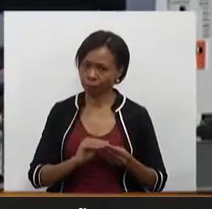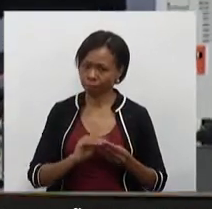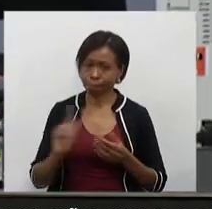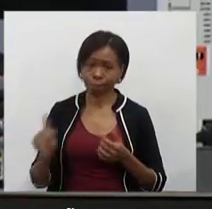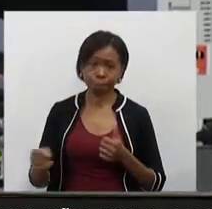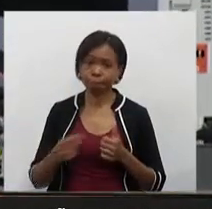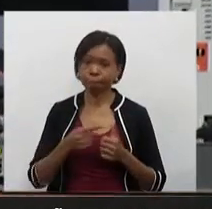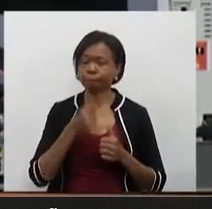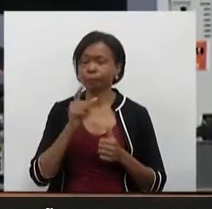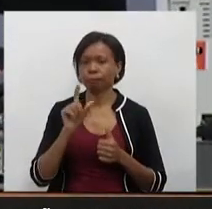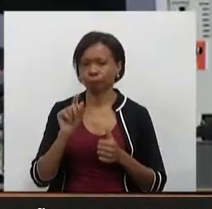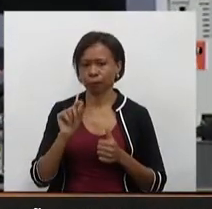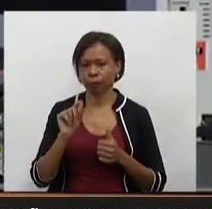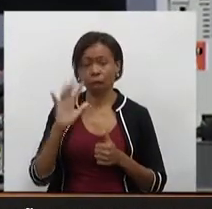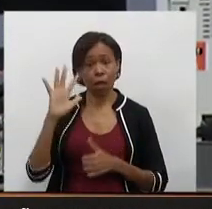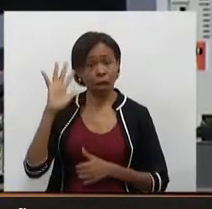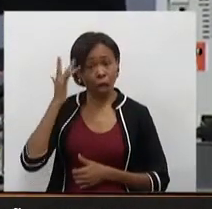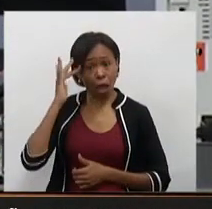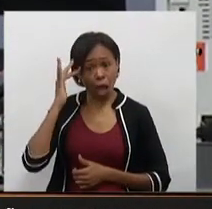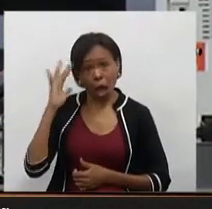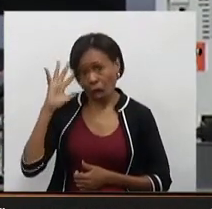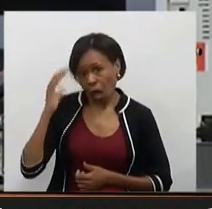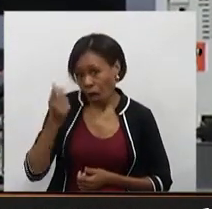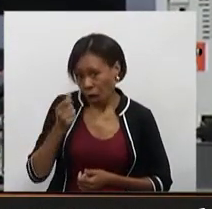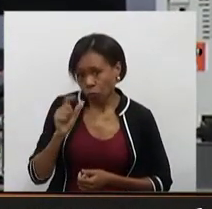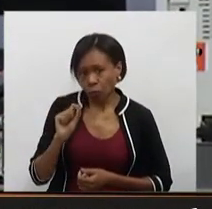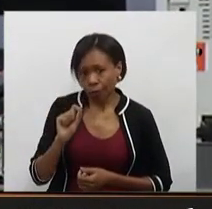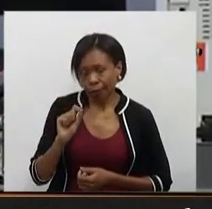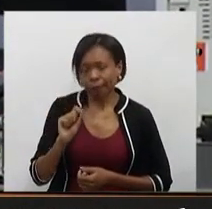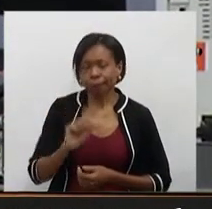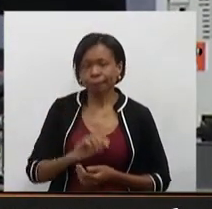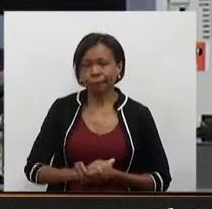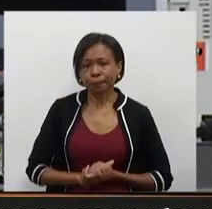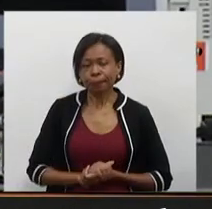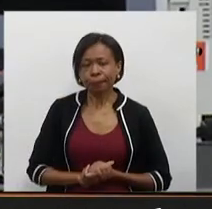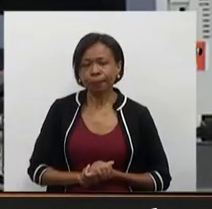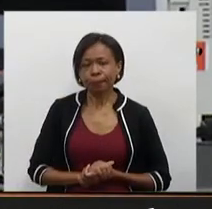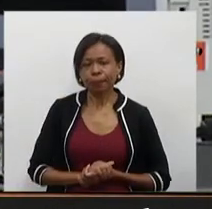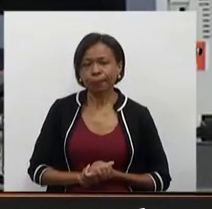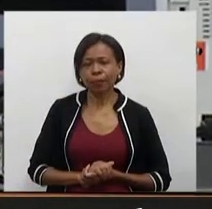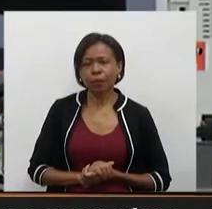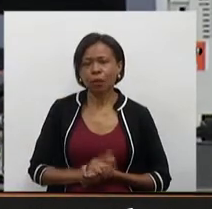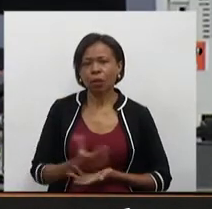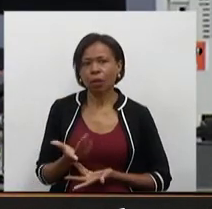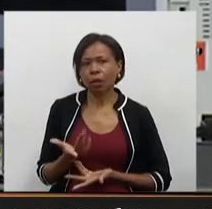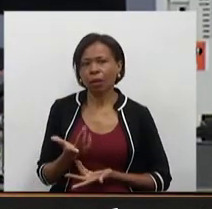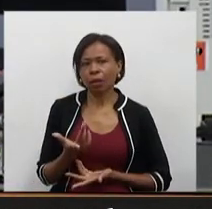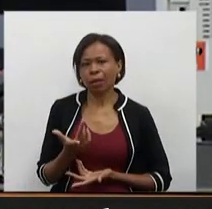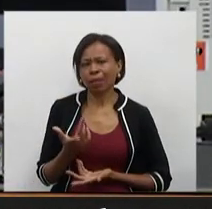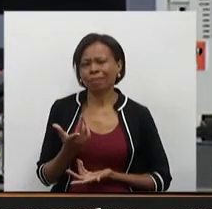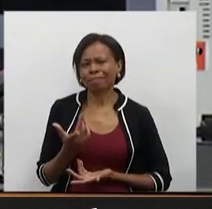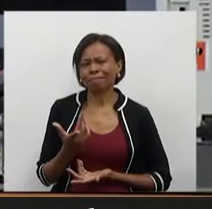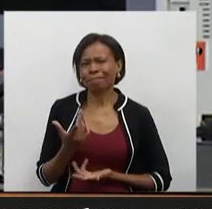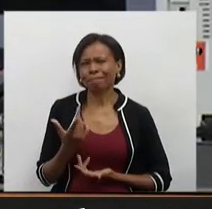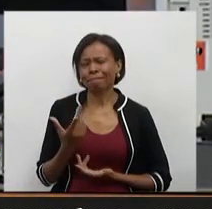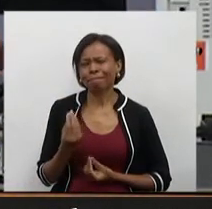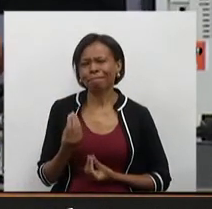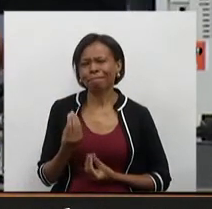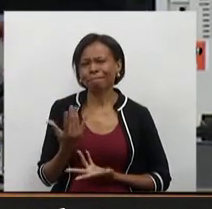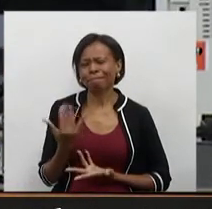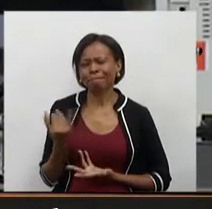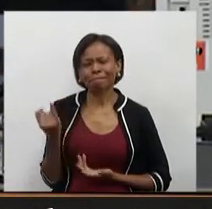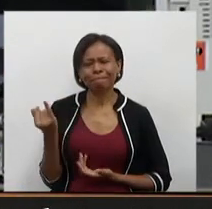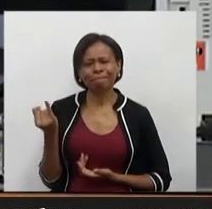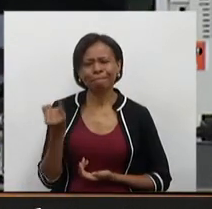Primeiro, eu acho também, como disse a doutora Eugênia, que um fator muito agravante da